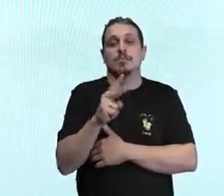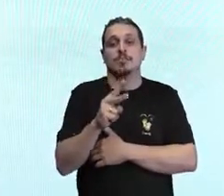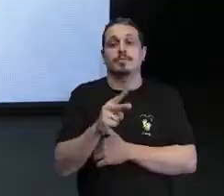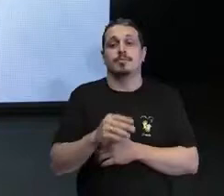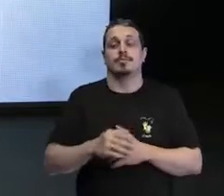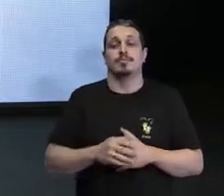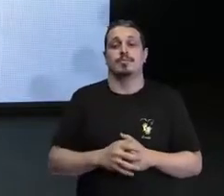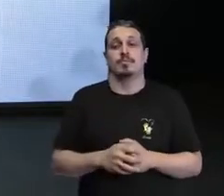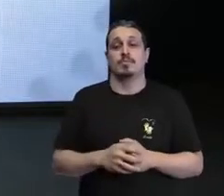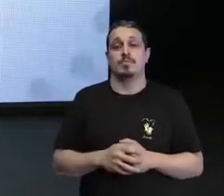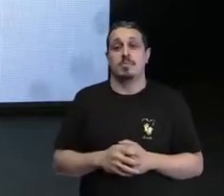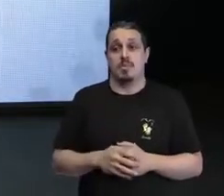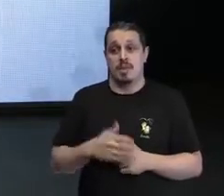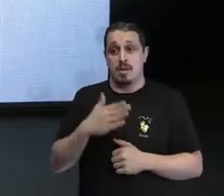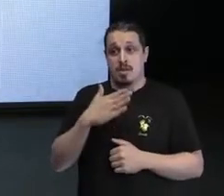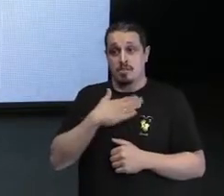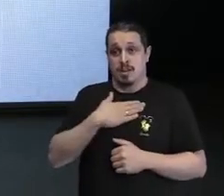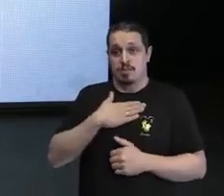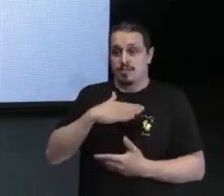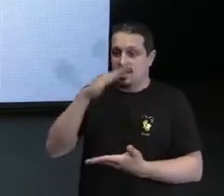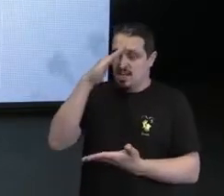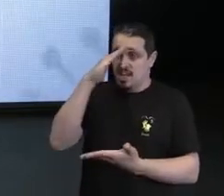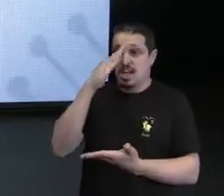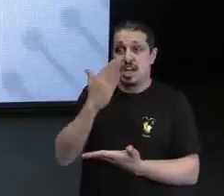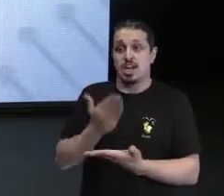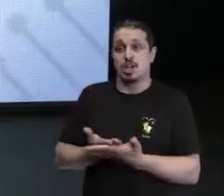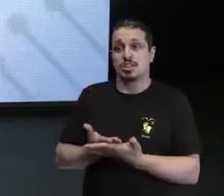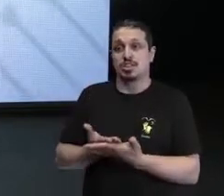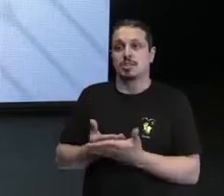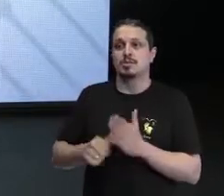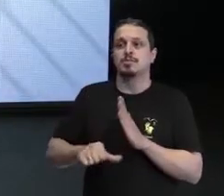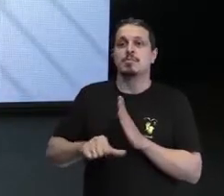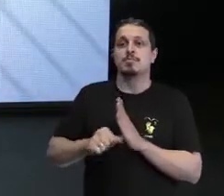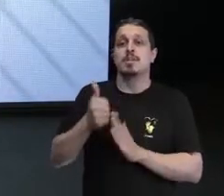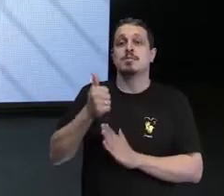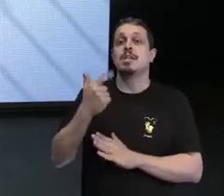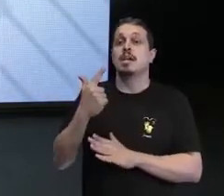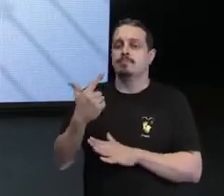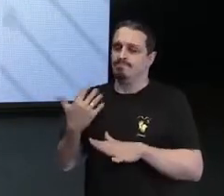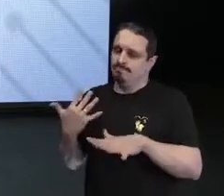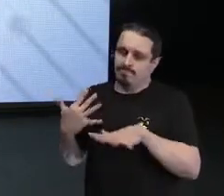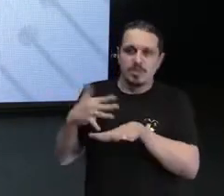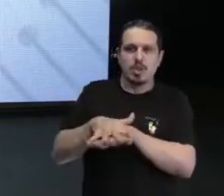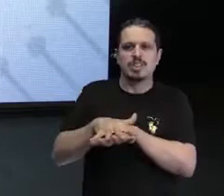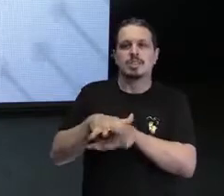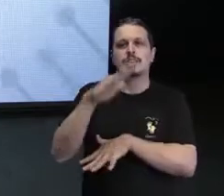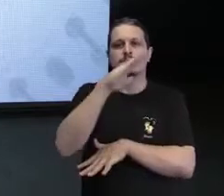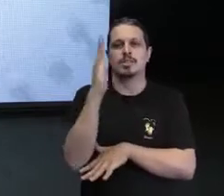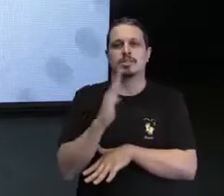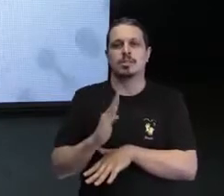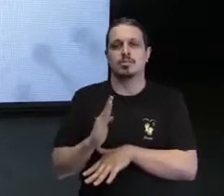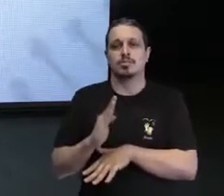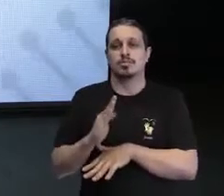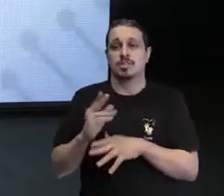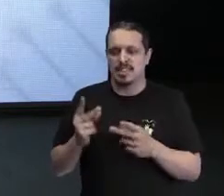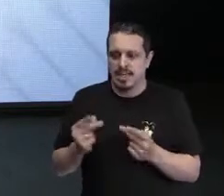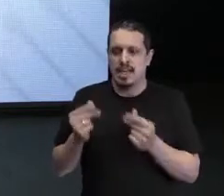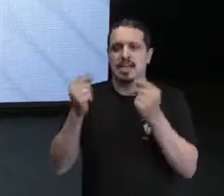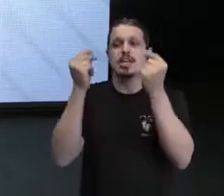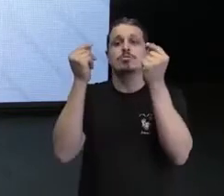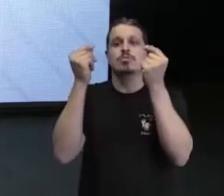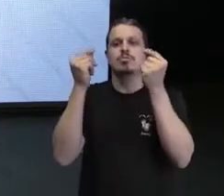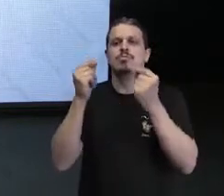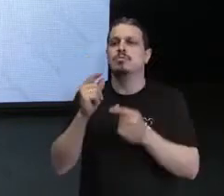que a primeira inclusão no Brasil é a financeira. Né? As pessoas, a maioria não pode pagar nem 10 reais para entrar no evento. Então, o